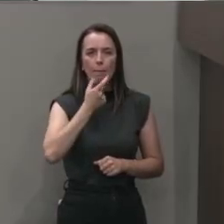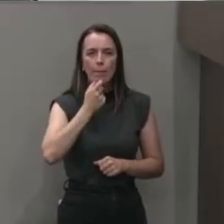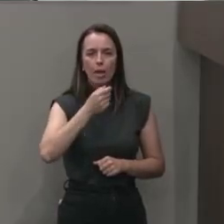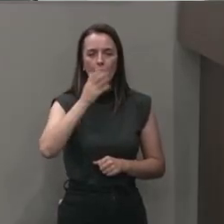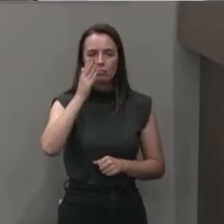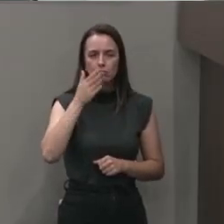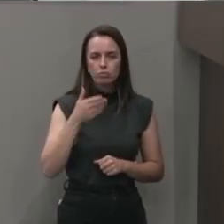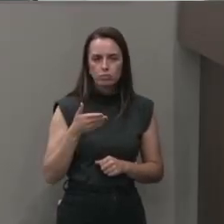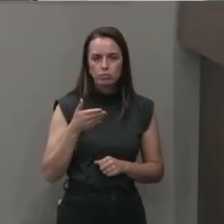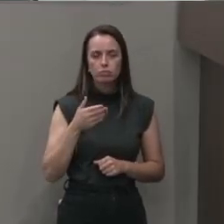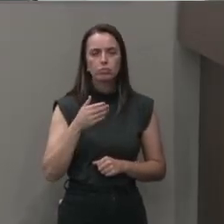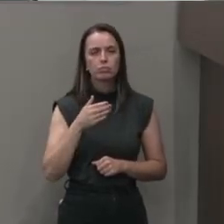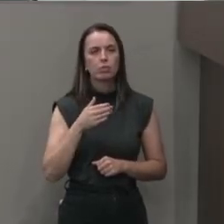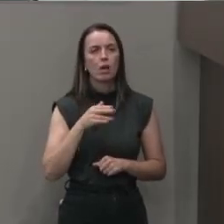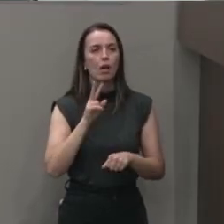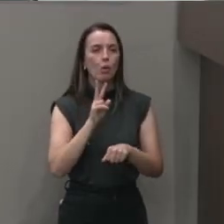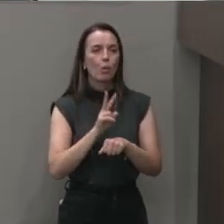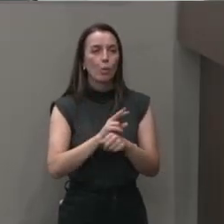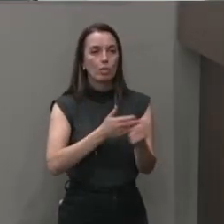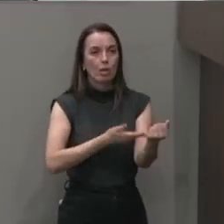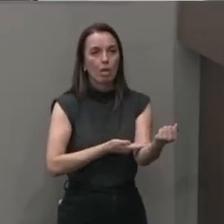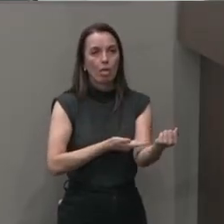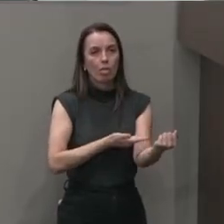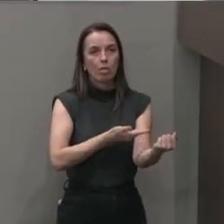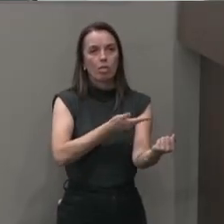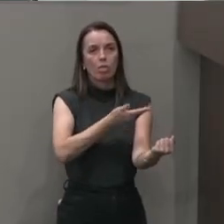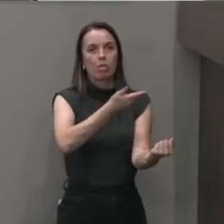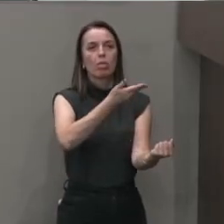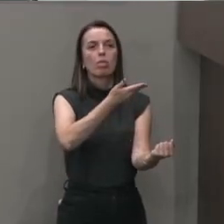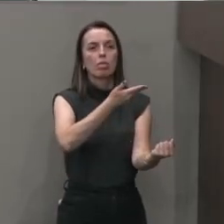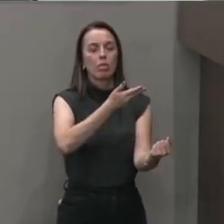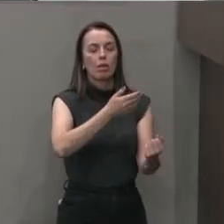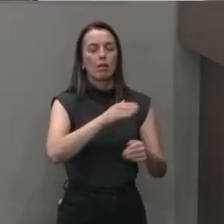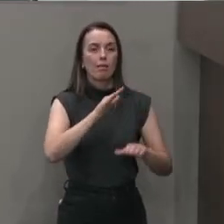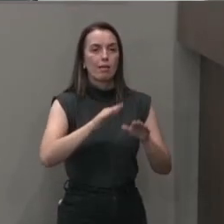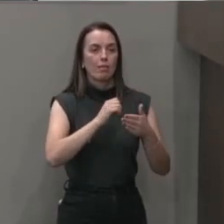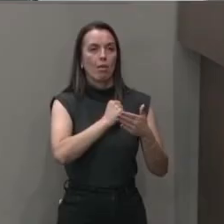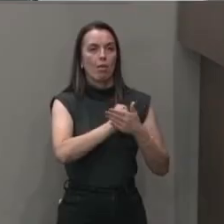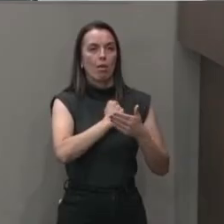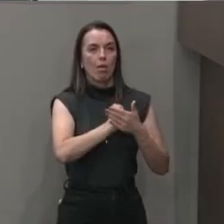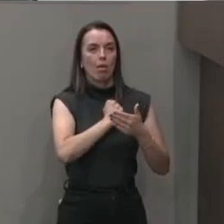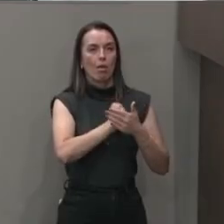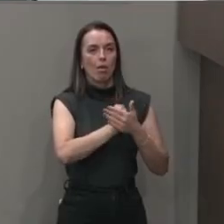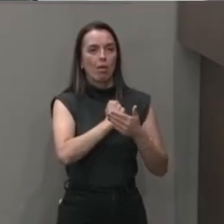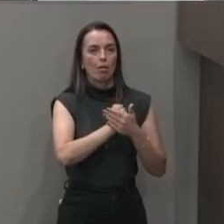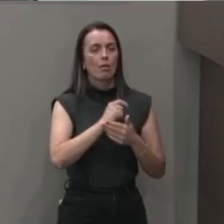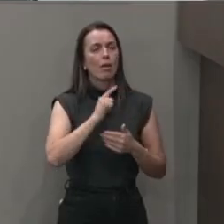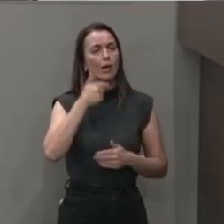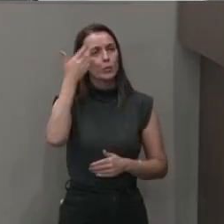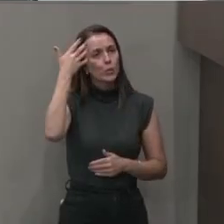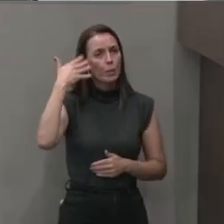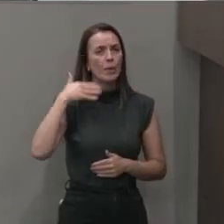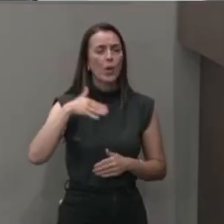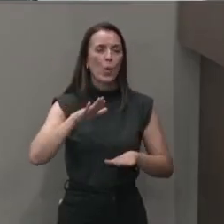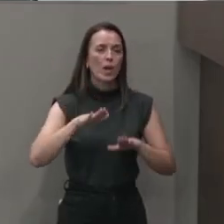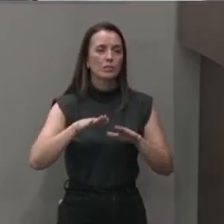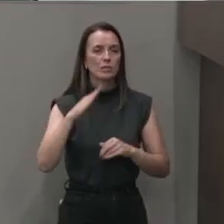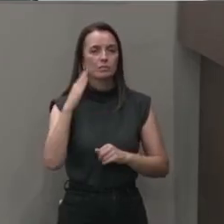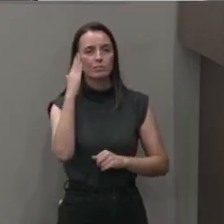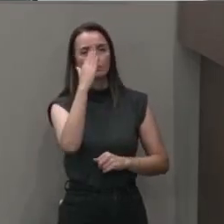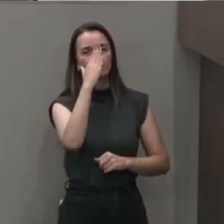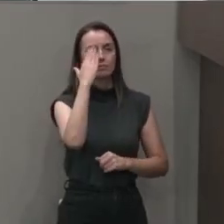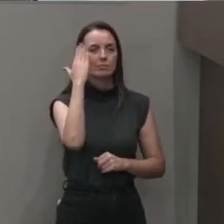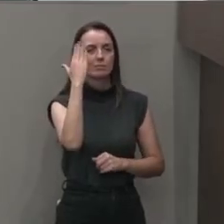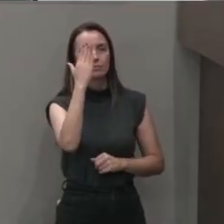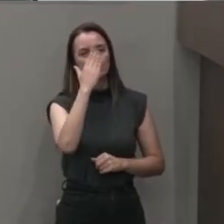da pressão, algo que eleva um pouco os batimentos cardíacos e assim por diante. É normal, às vezes, dar uma tonturinha, um piripaque do